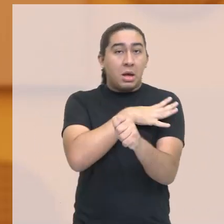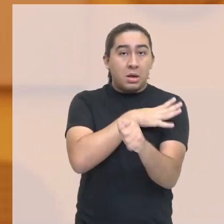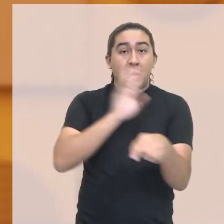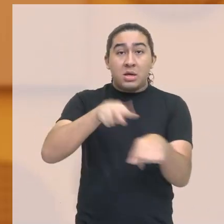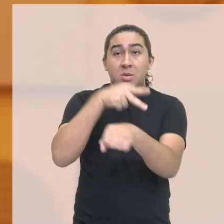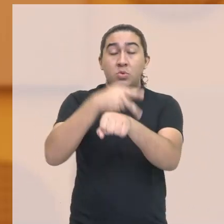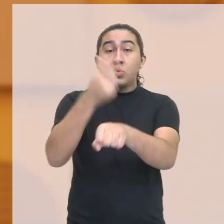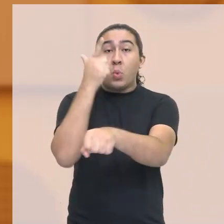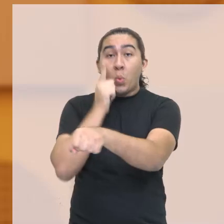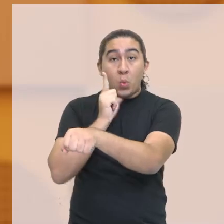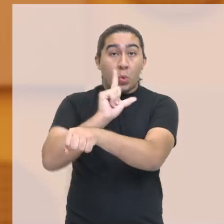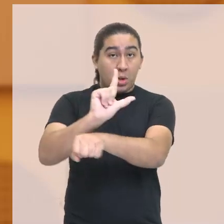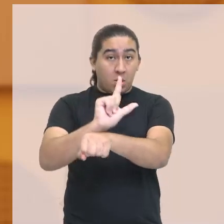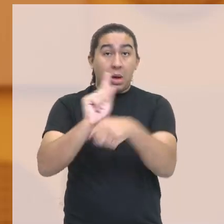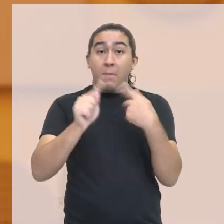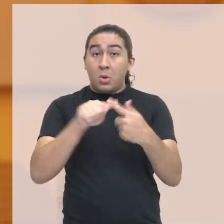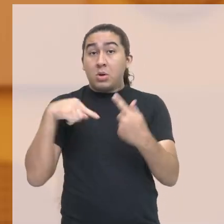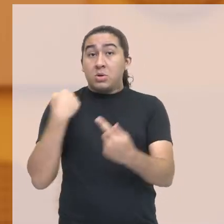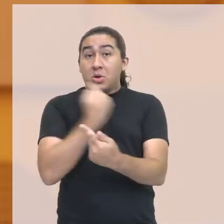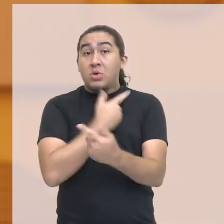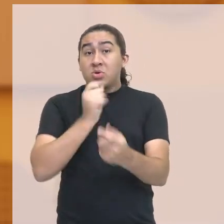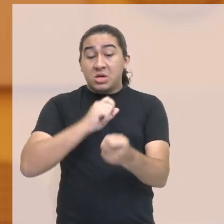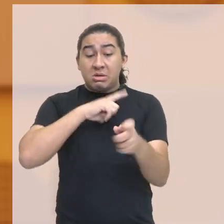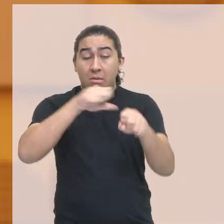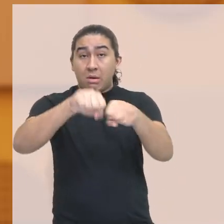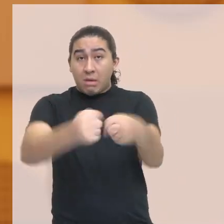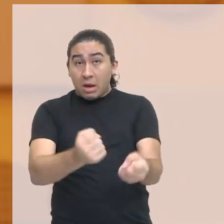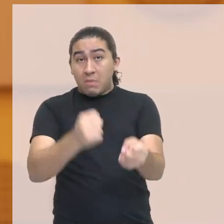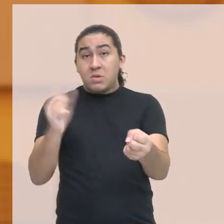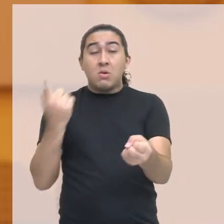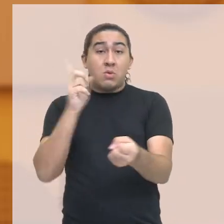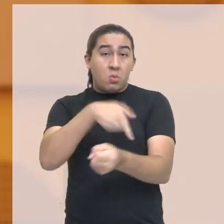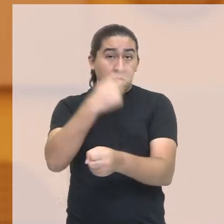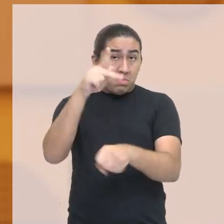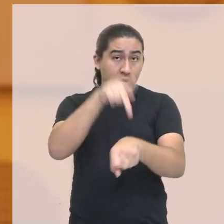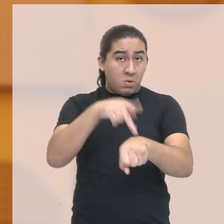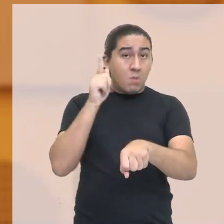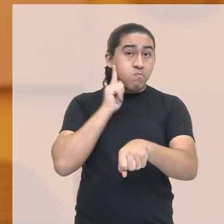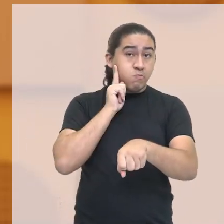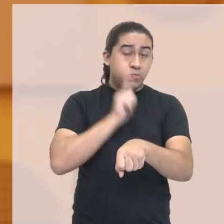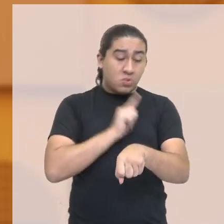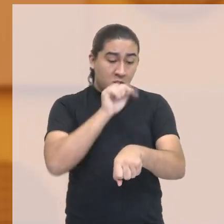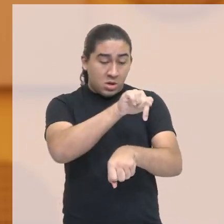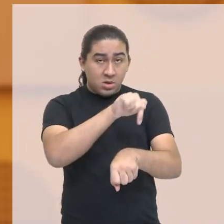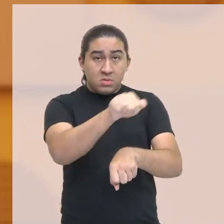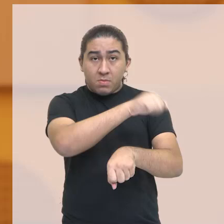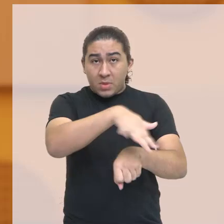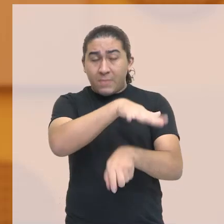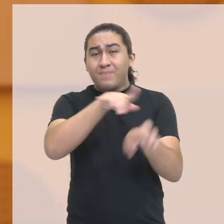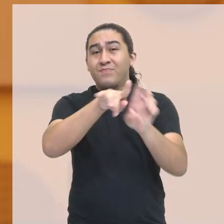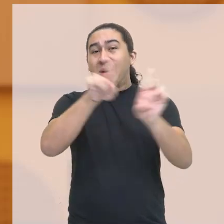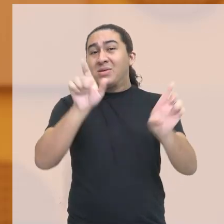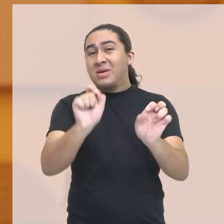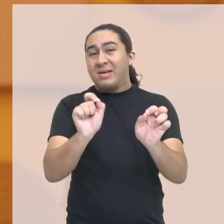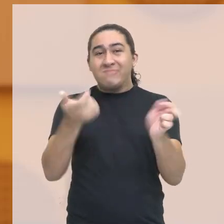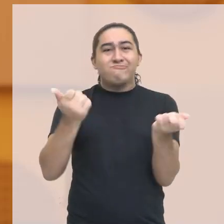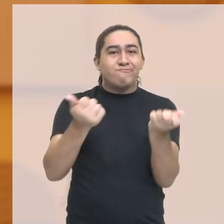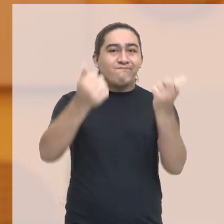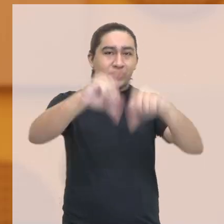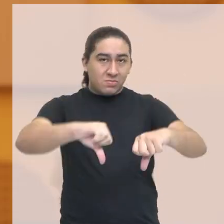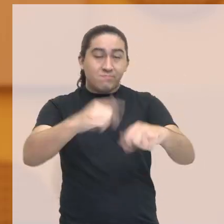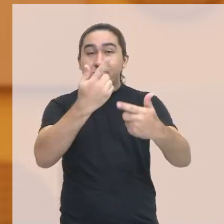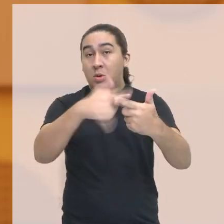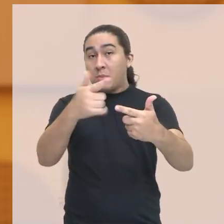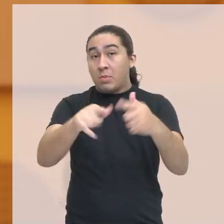vamos ter sucesso, porque nós vamos destruir os Estados Unidos aqui no Pacífico. Só que isso foi um agravante, né?